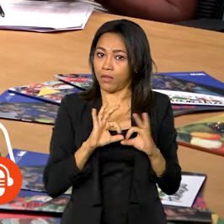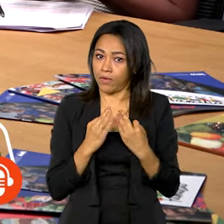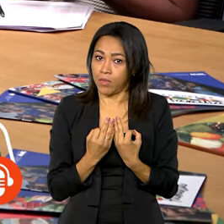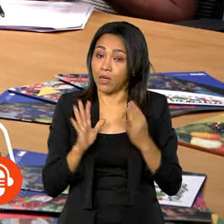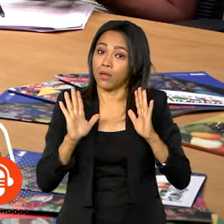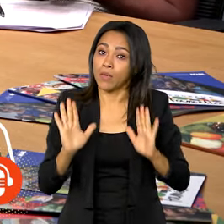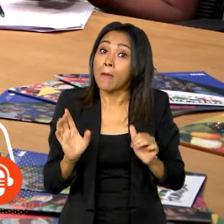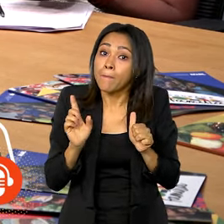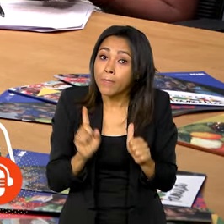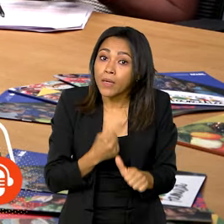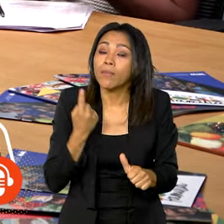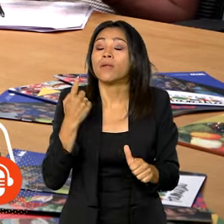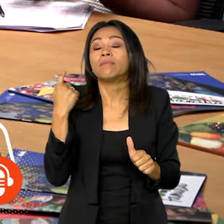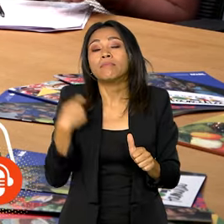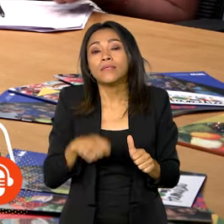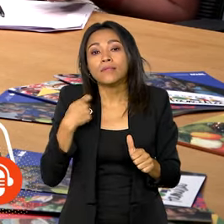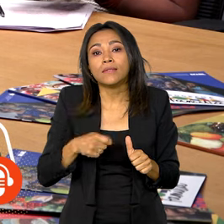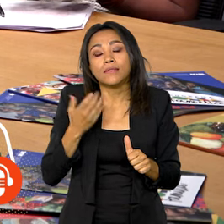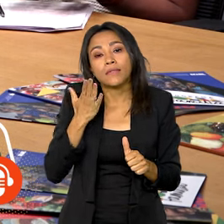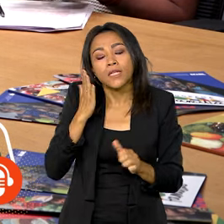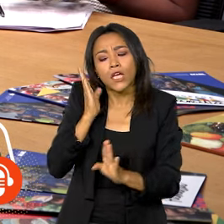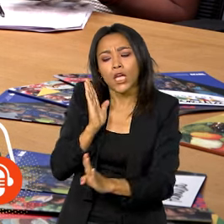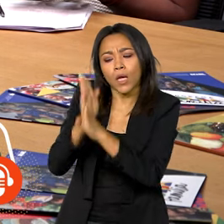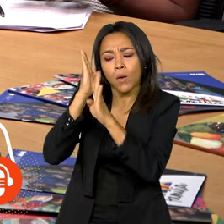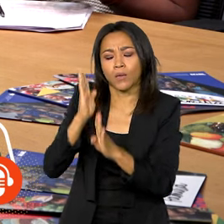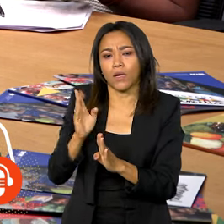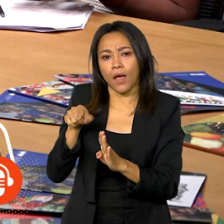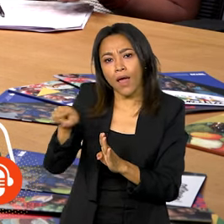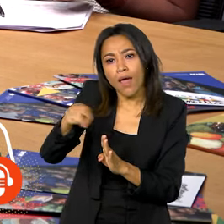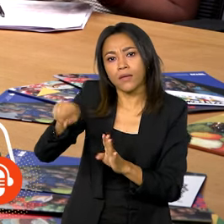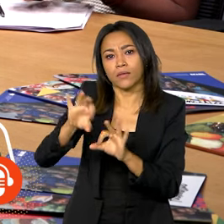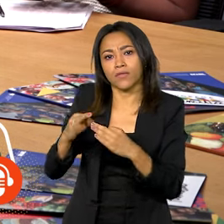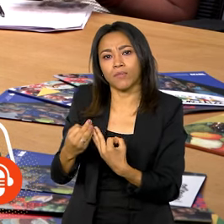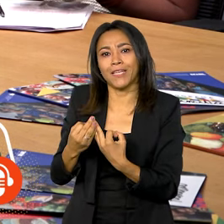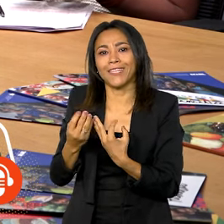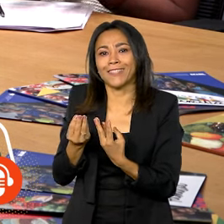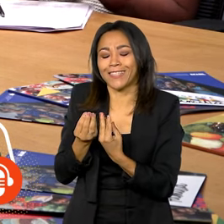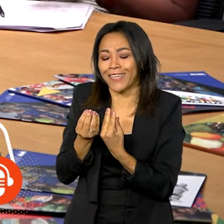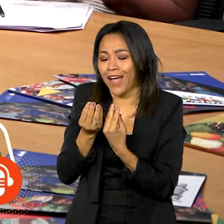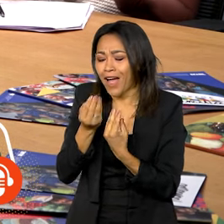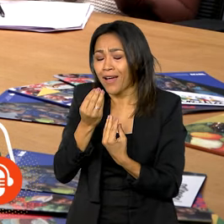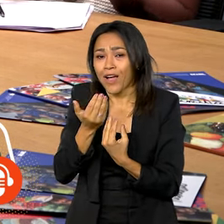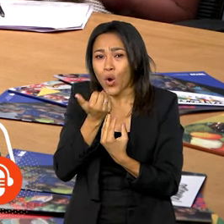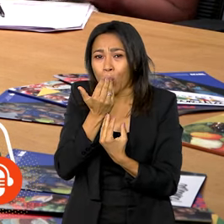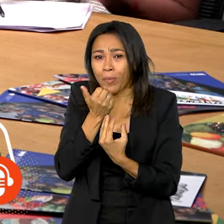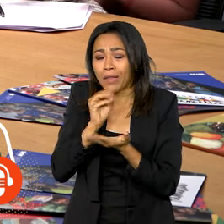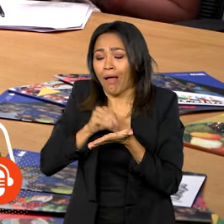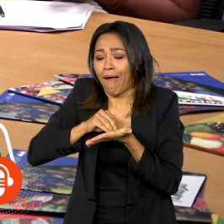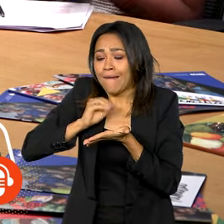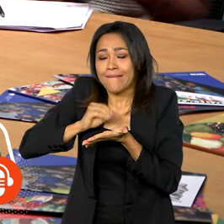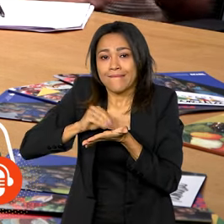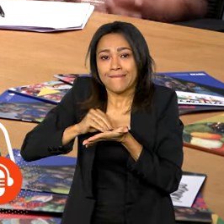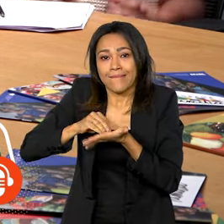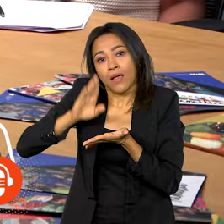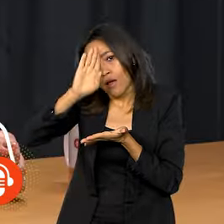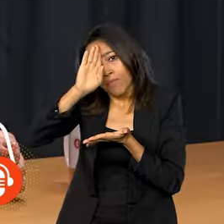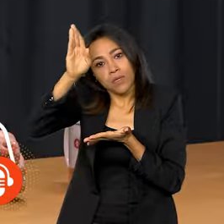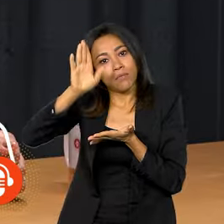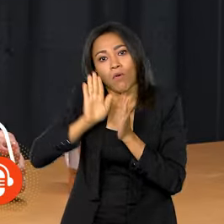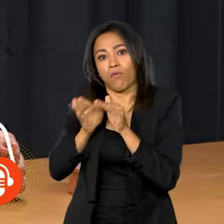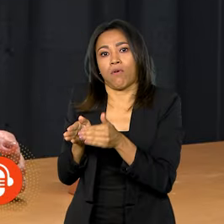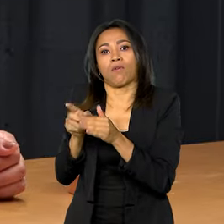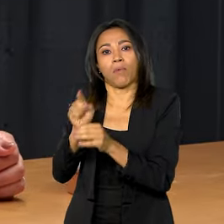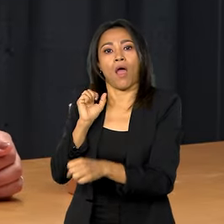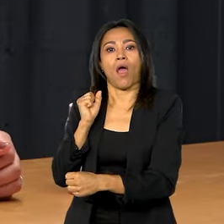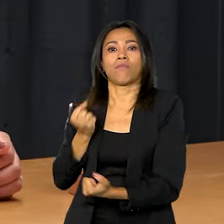É principalmente a gente encontrar essas famílias que estejam em segurança alimentar Esse é o ponto principal do programa